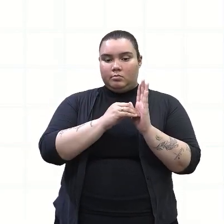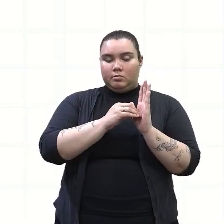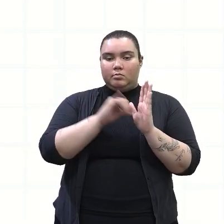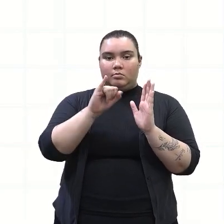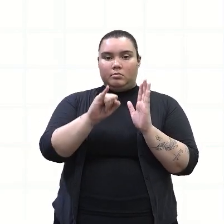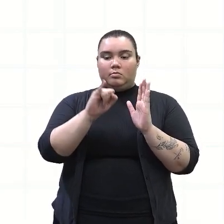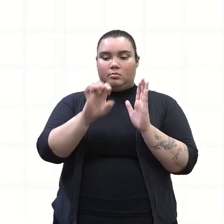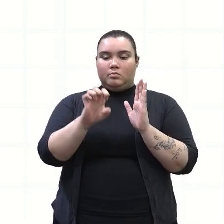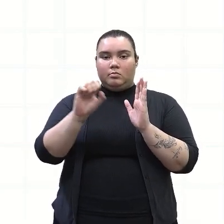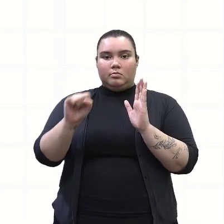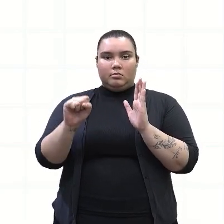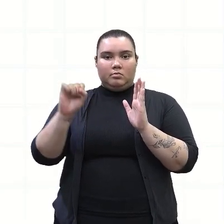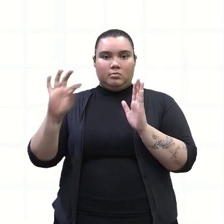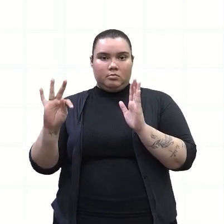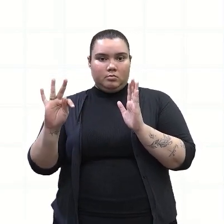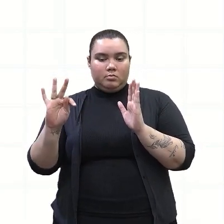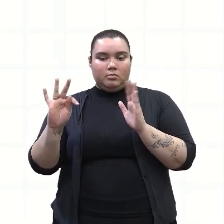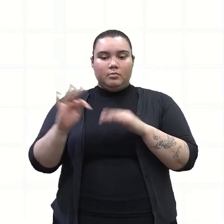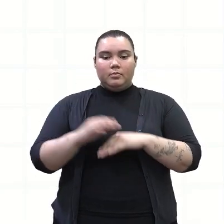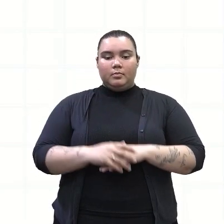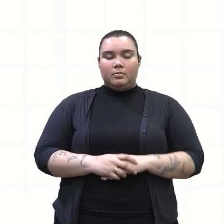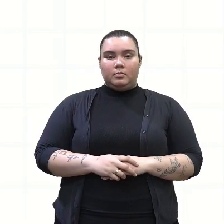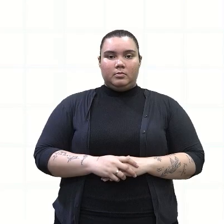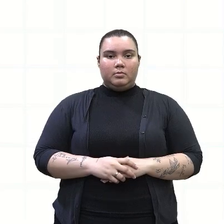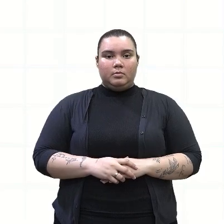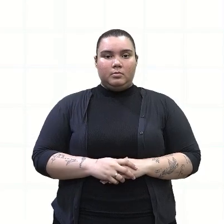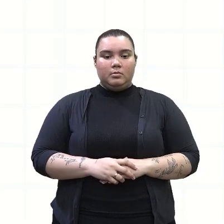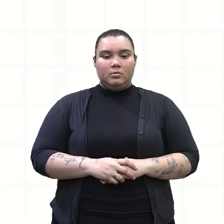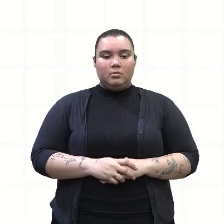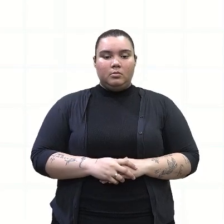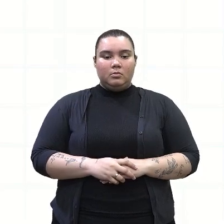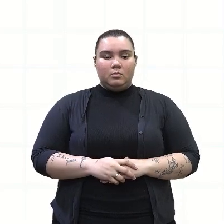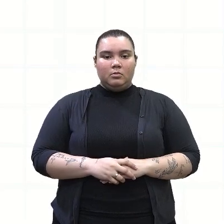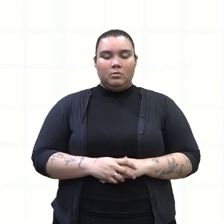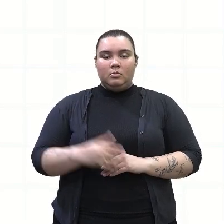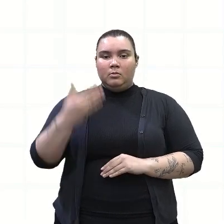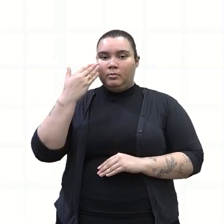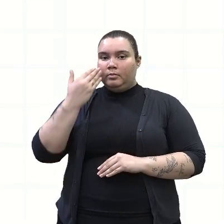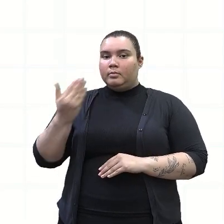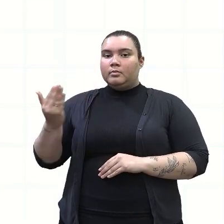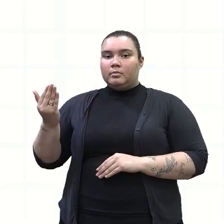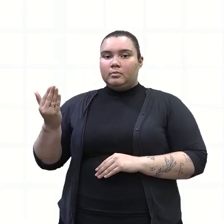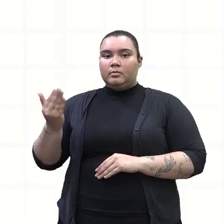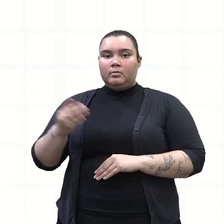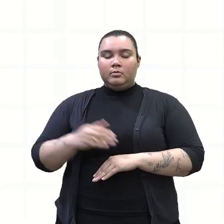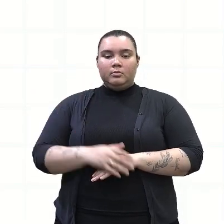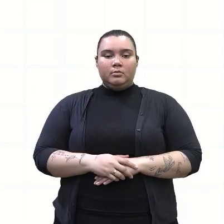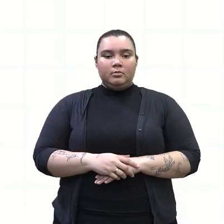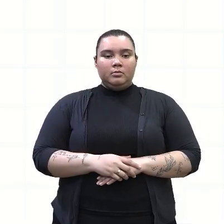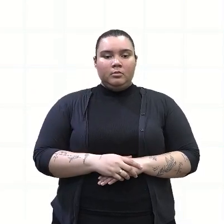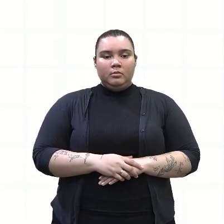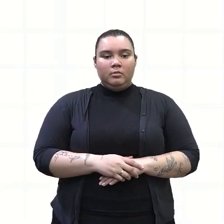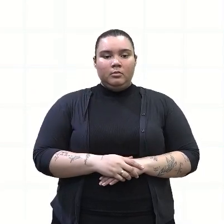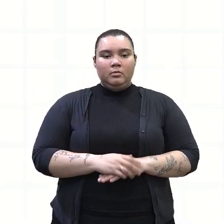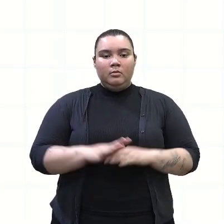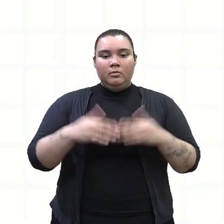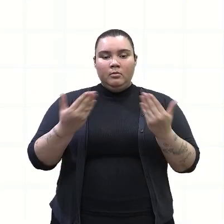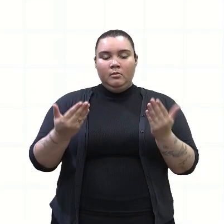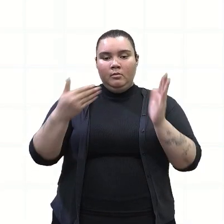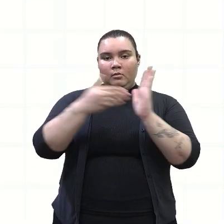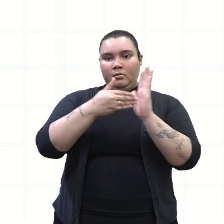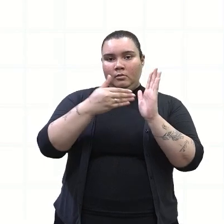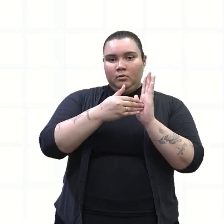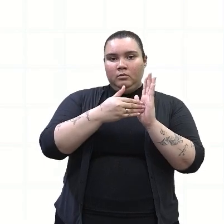por IEST. The heaviest. The heaviest. Então, terminou